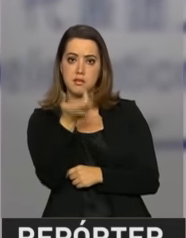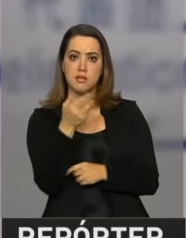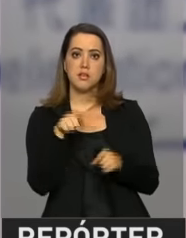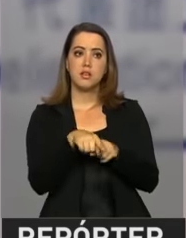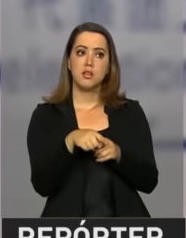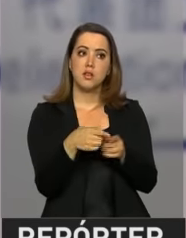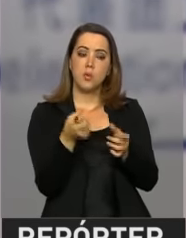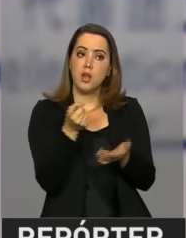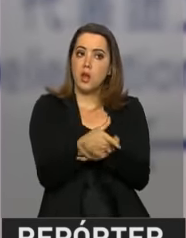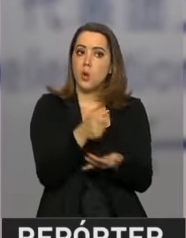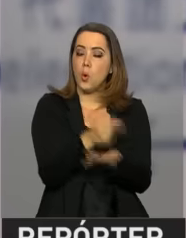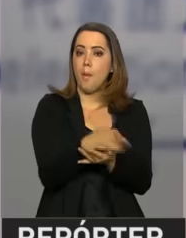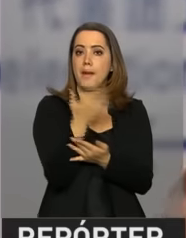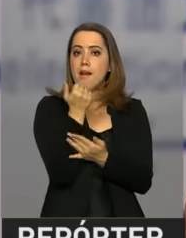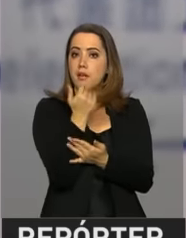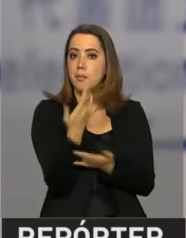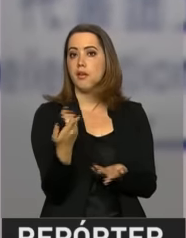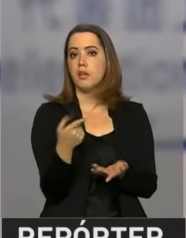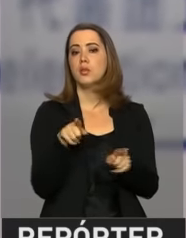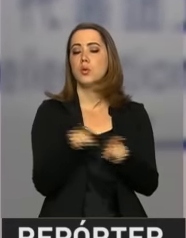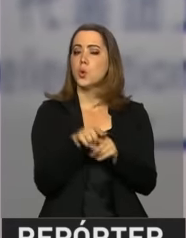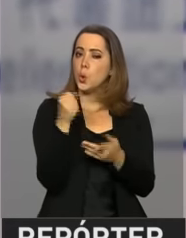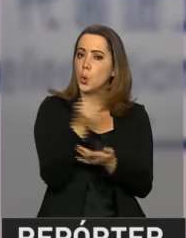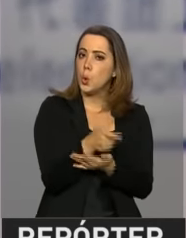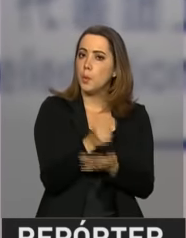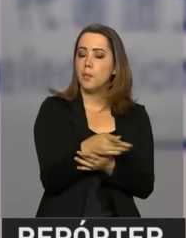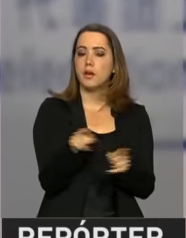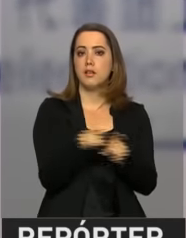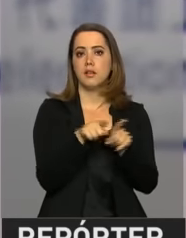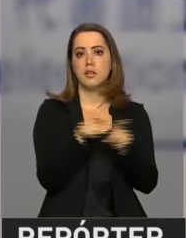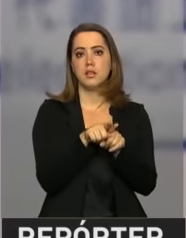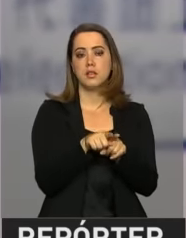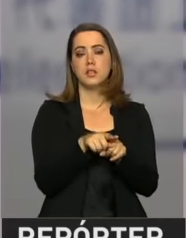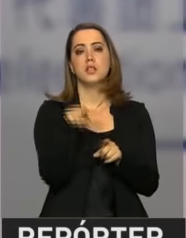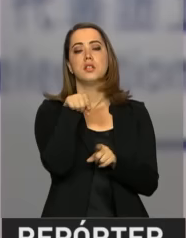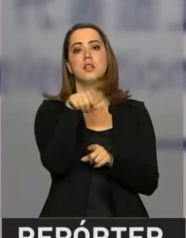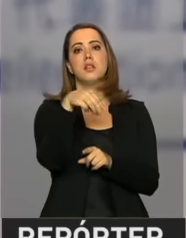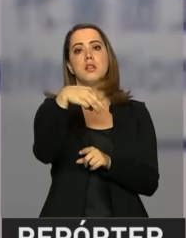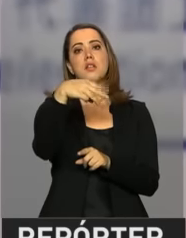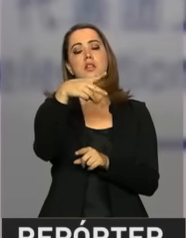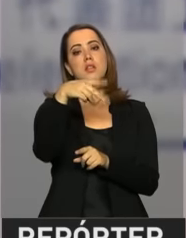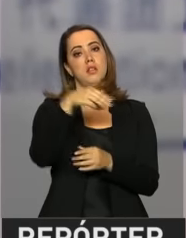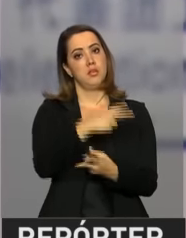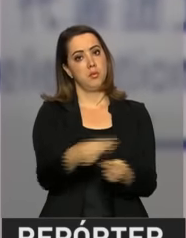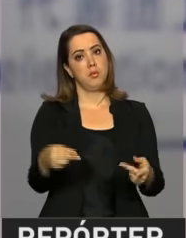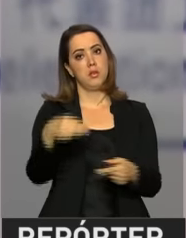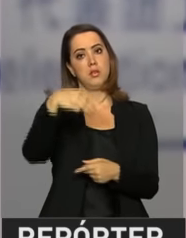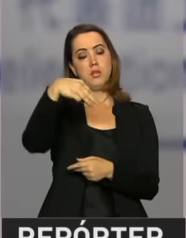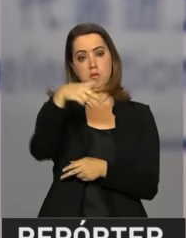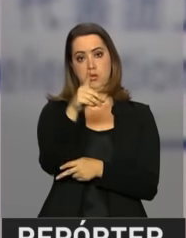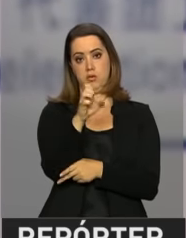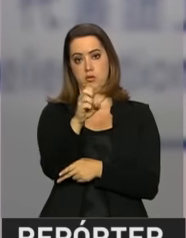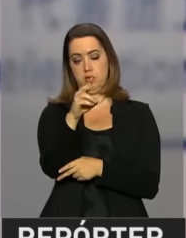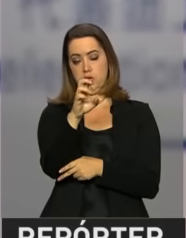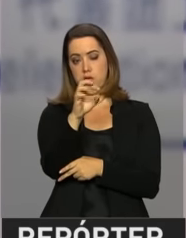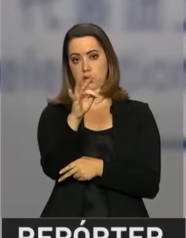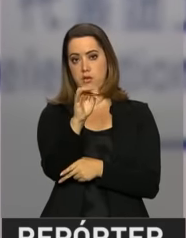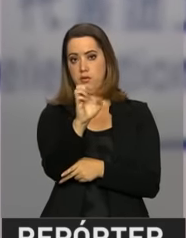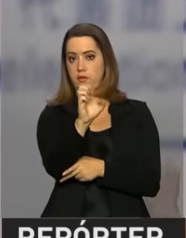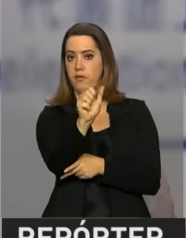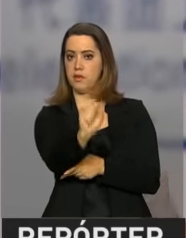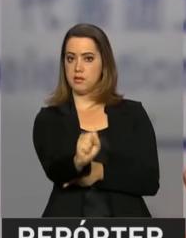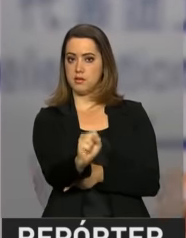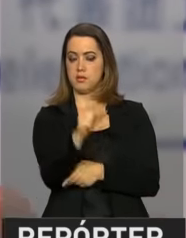a importar mais alimentos do Brasil e a comprar também material de defesa para as Forças Armadas. No caso brasileiro,